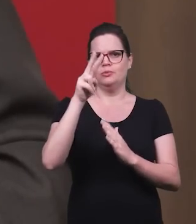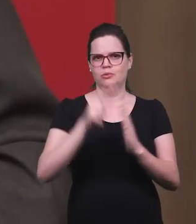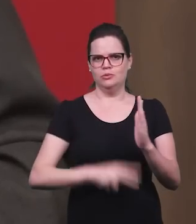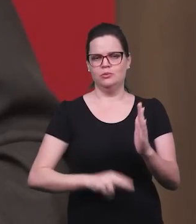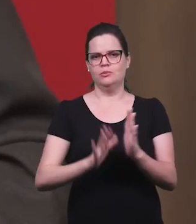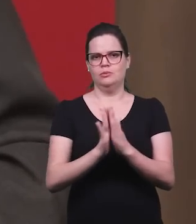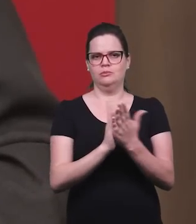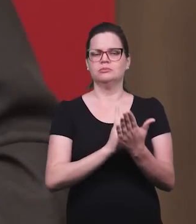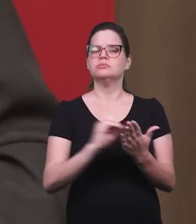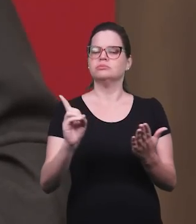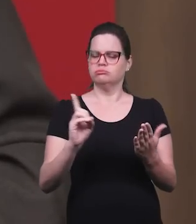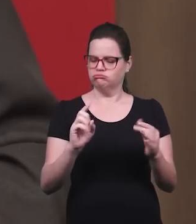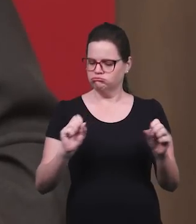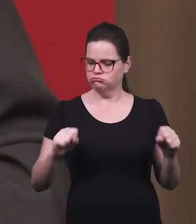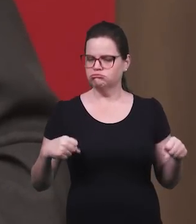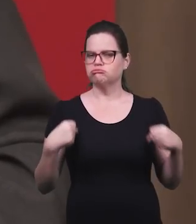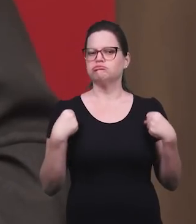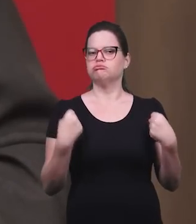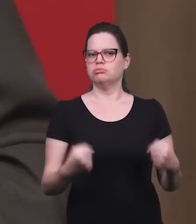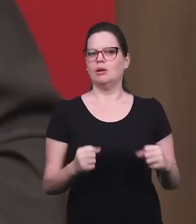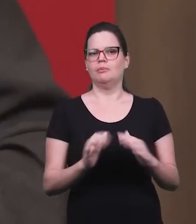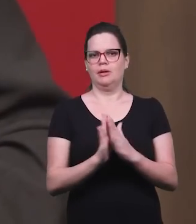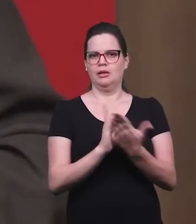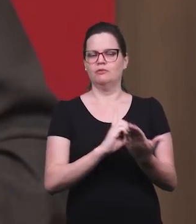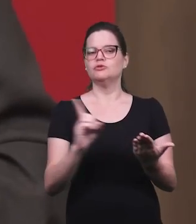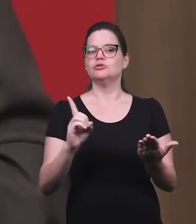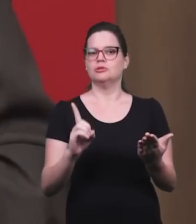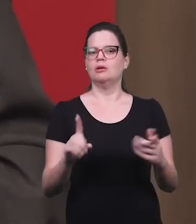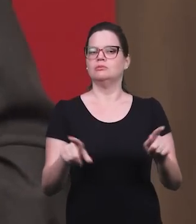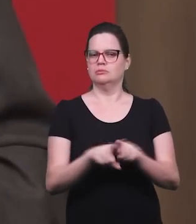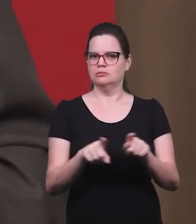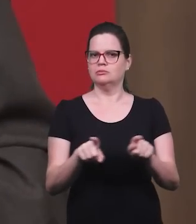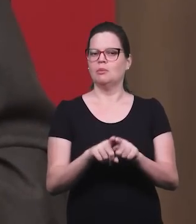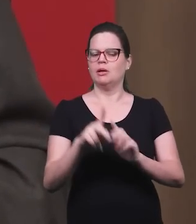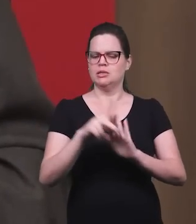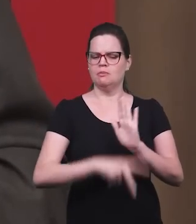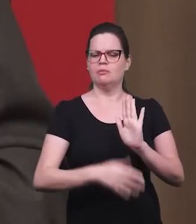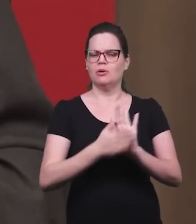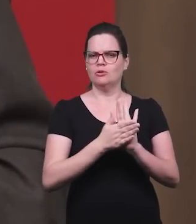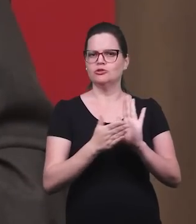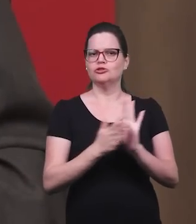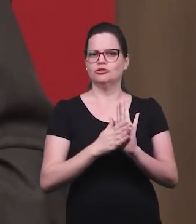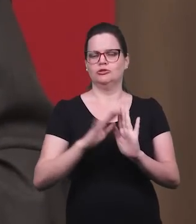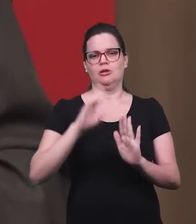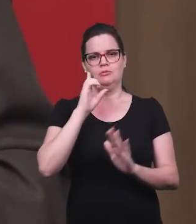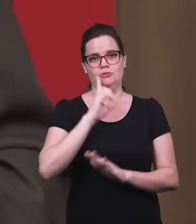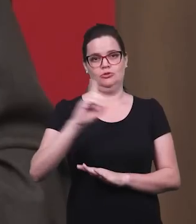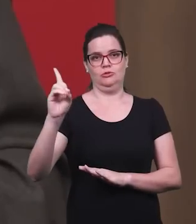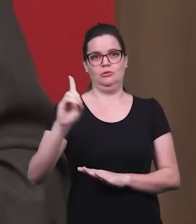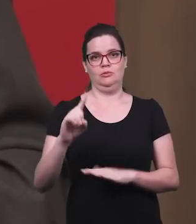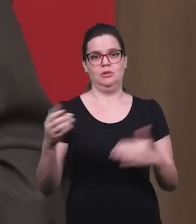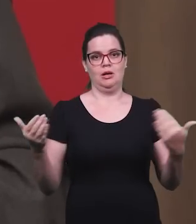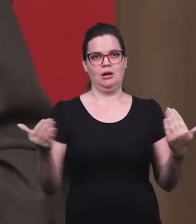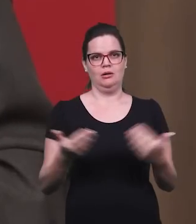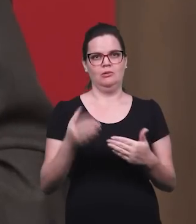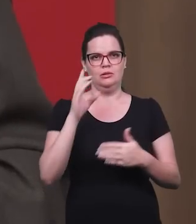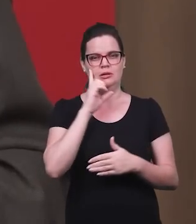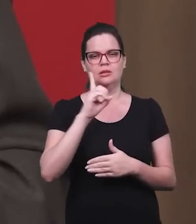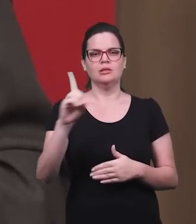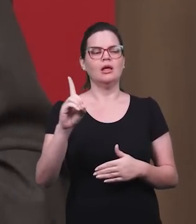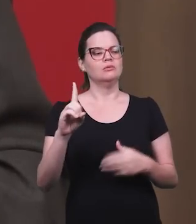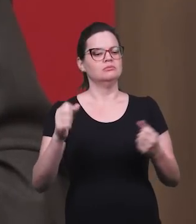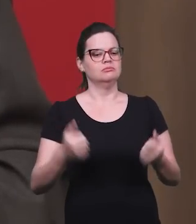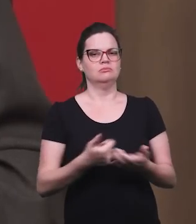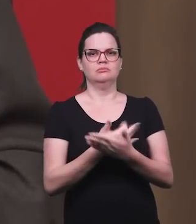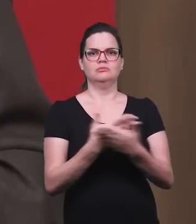dedicada à palavra de Deus e à obra de Deus. E Deus, então, nesse momento, ele deu uma